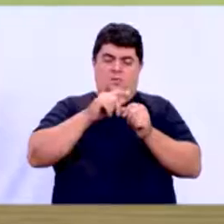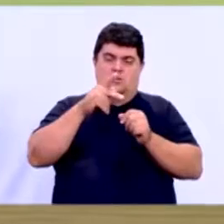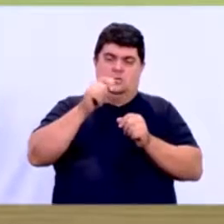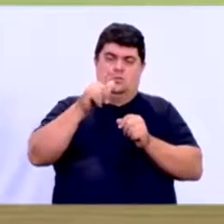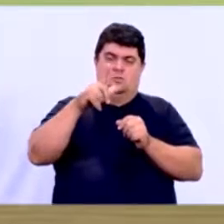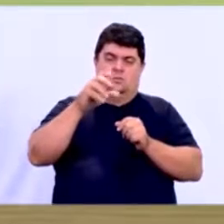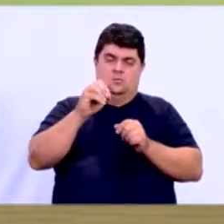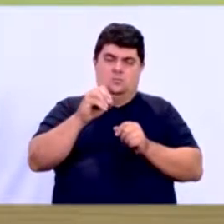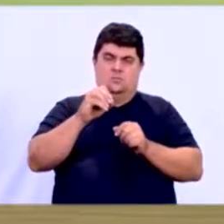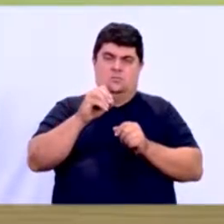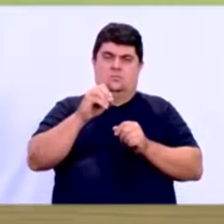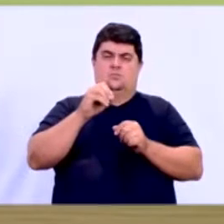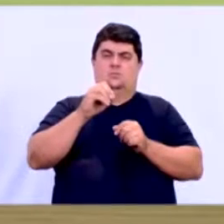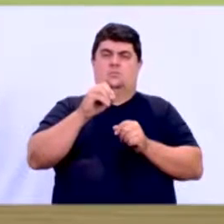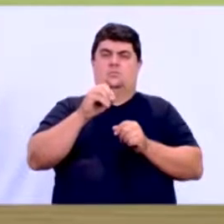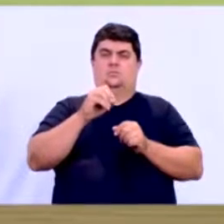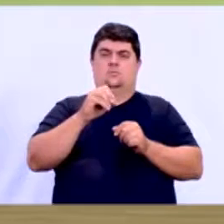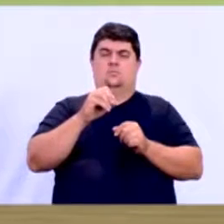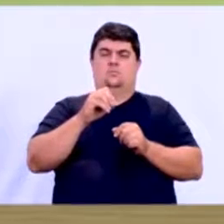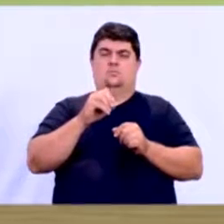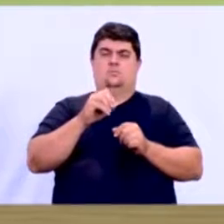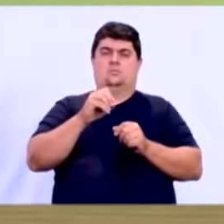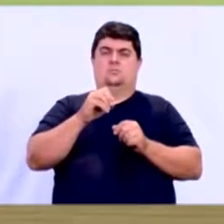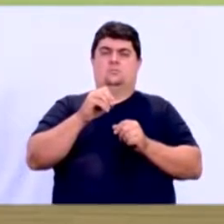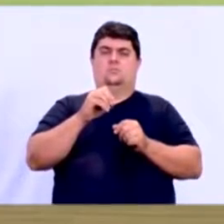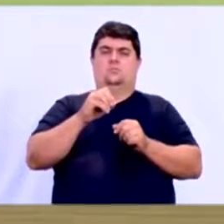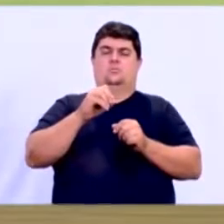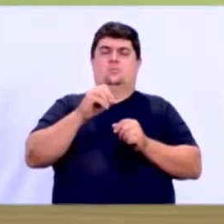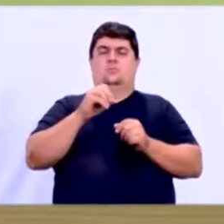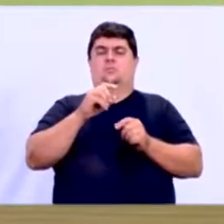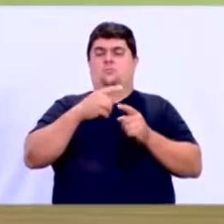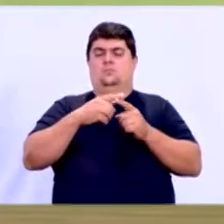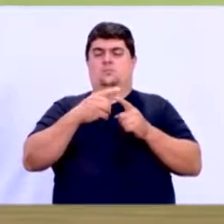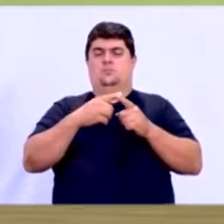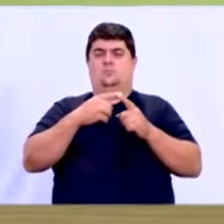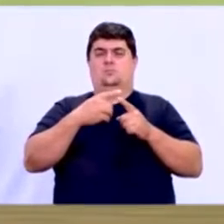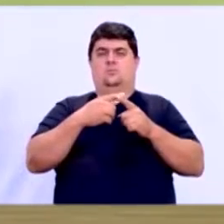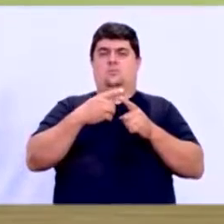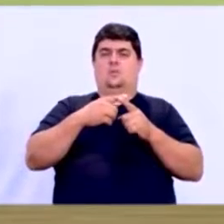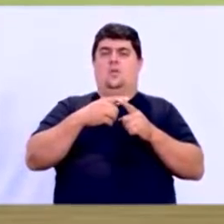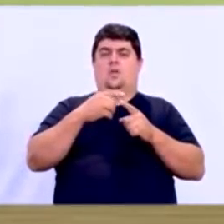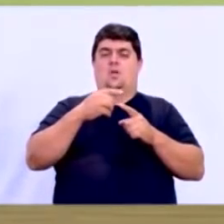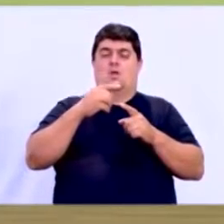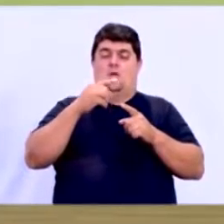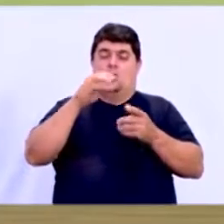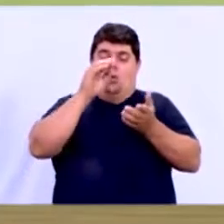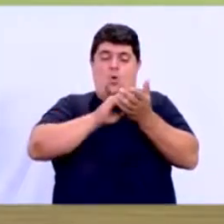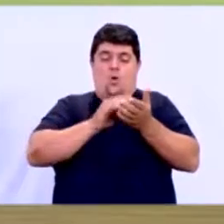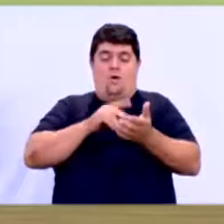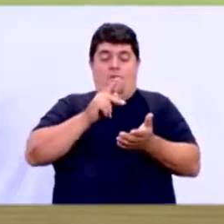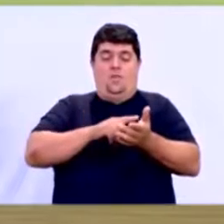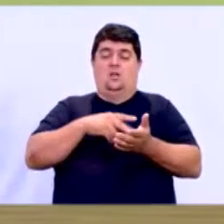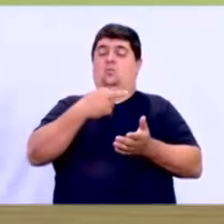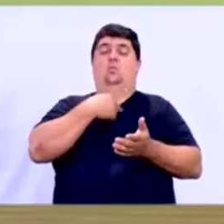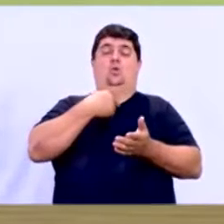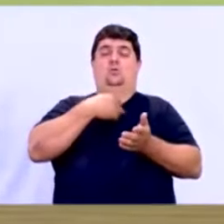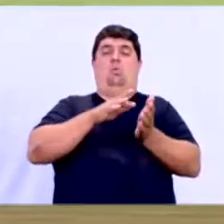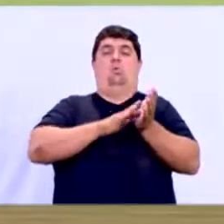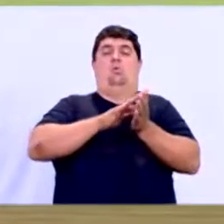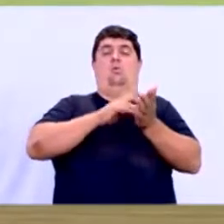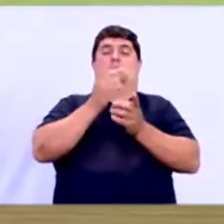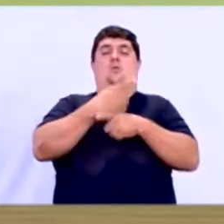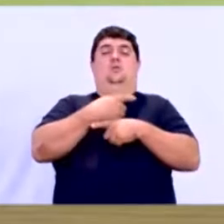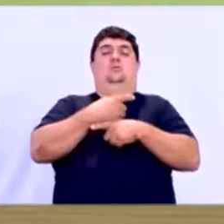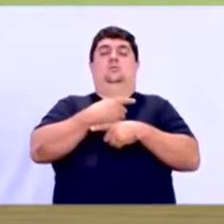documento na situação, né, de uma forma com informações precisas, o mais precisas possível. Às vezes a gente não tem informação